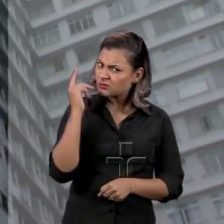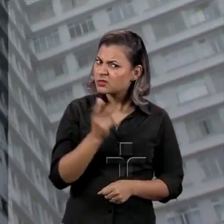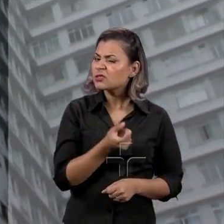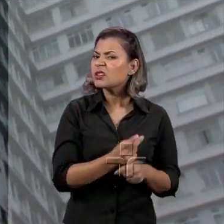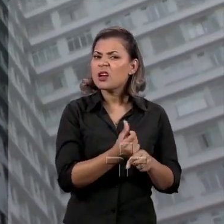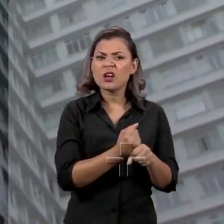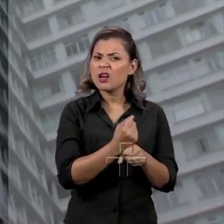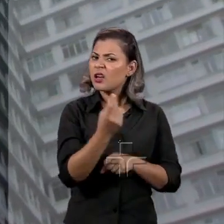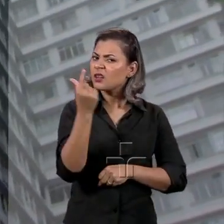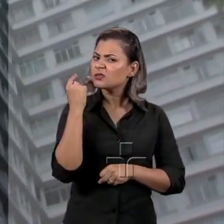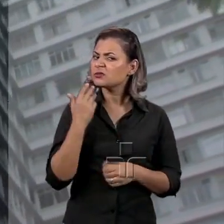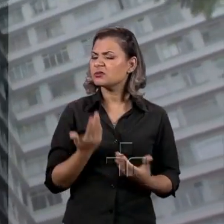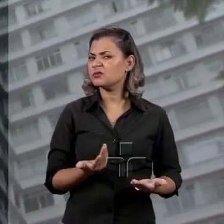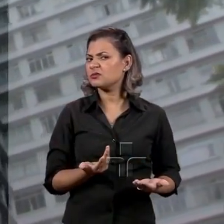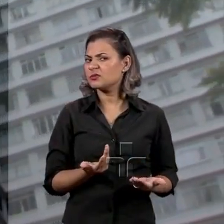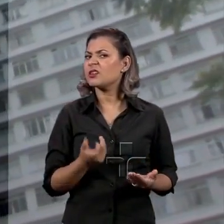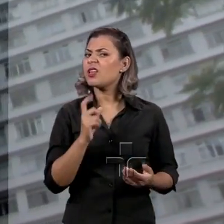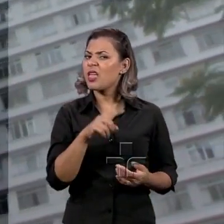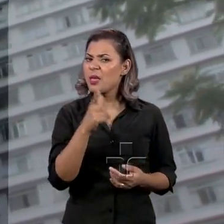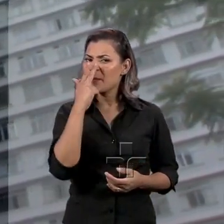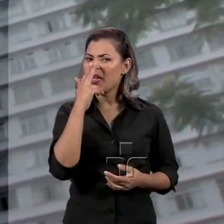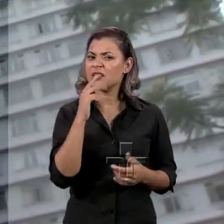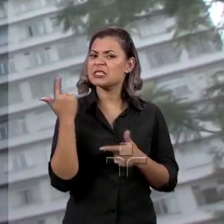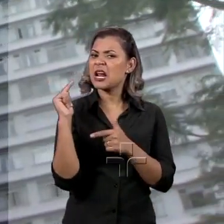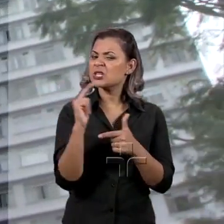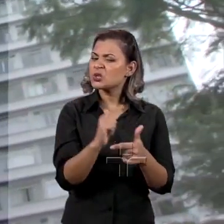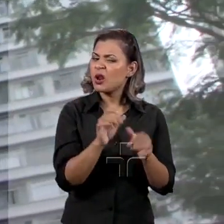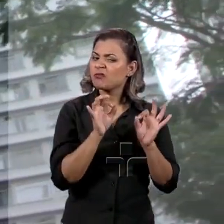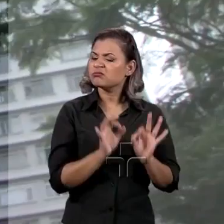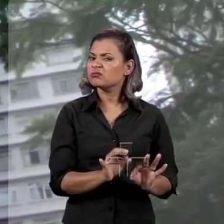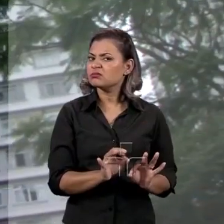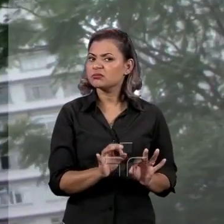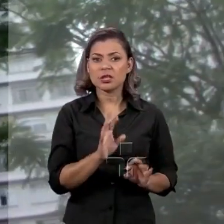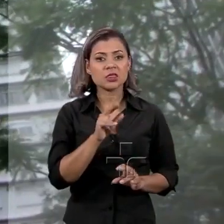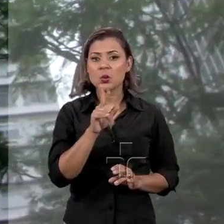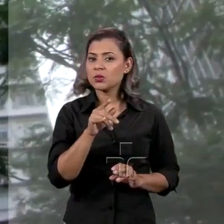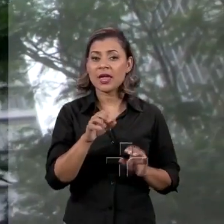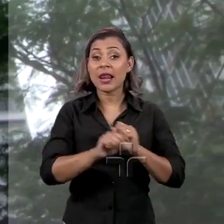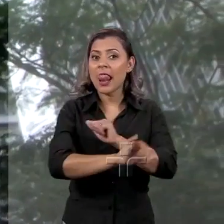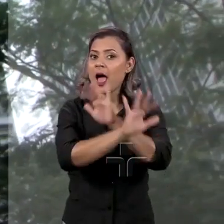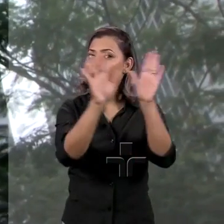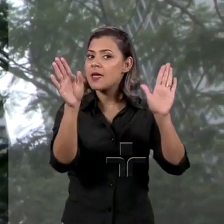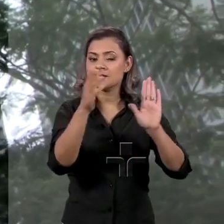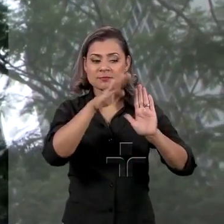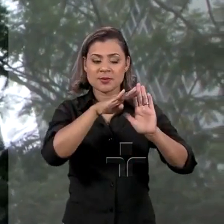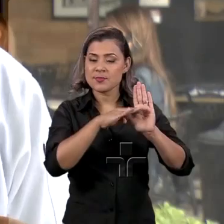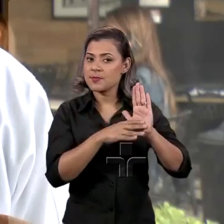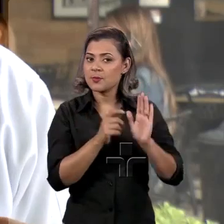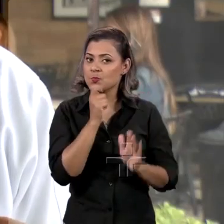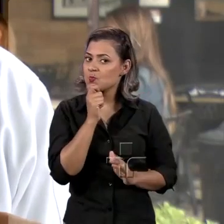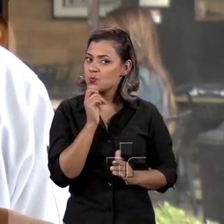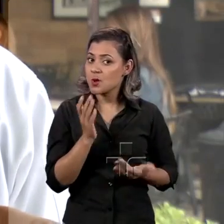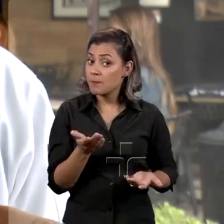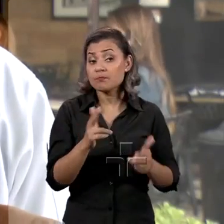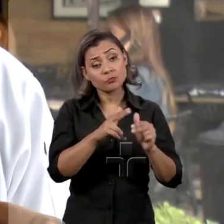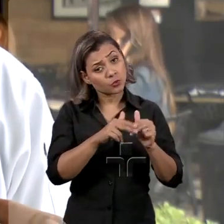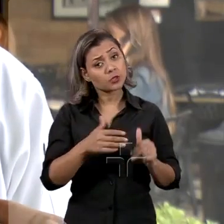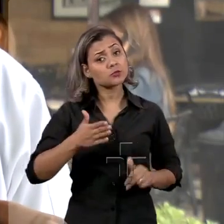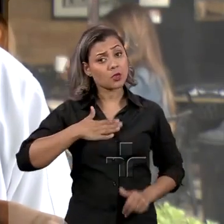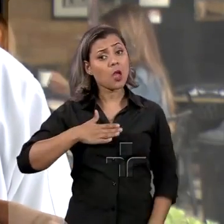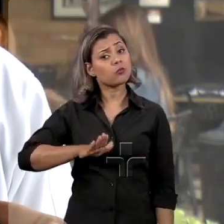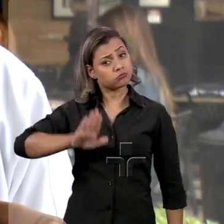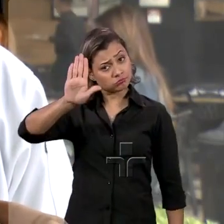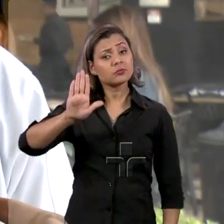uma gestão já um pouco quadrada de uma certa forma, não é muito transparente para os moradores. Então, por esse motivo,